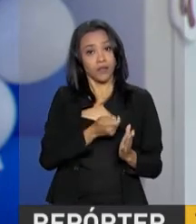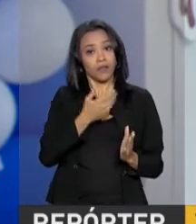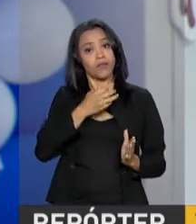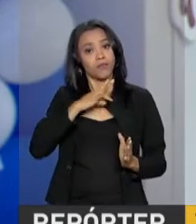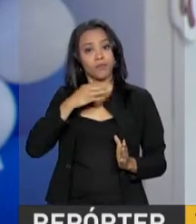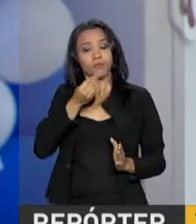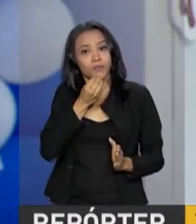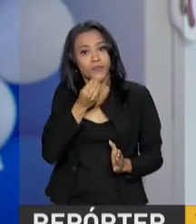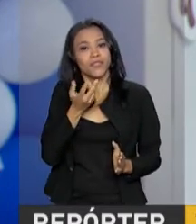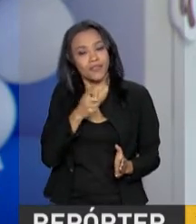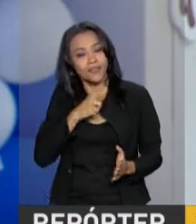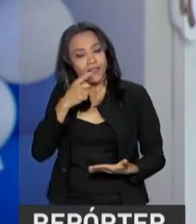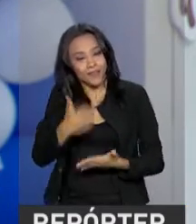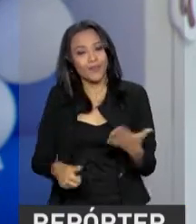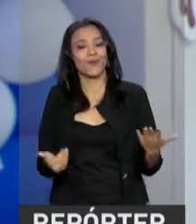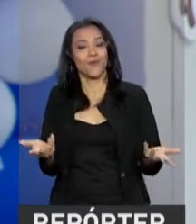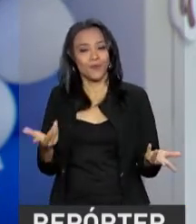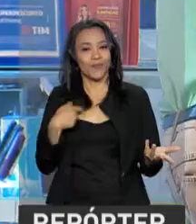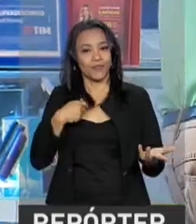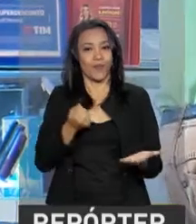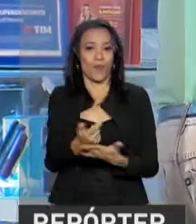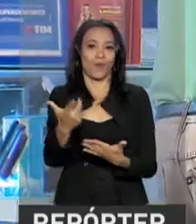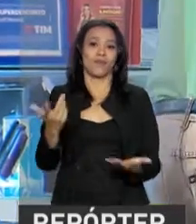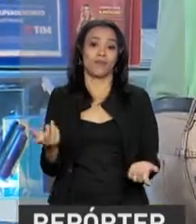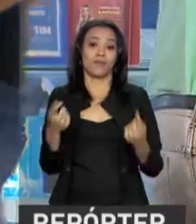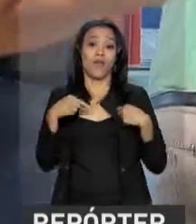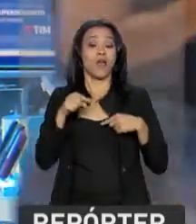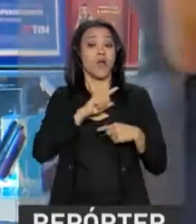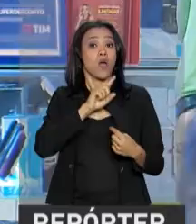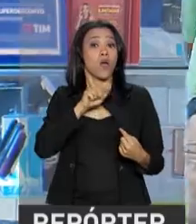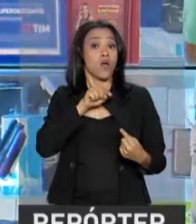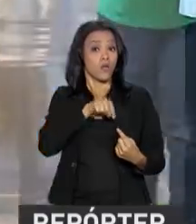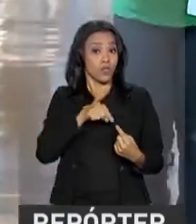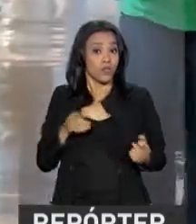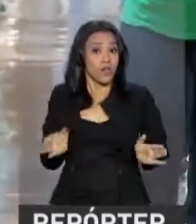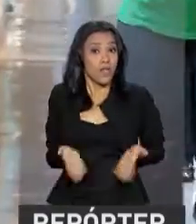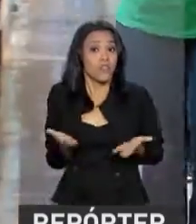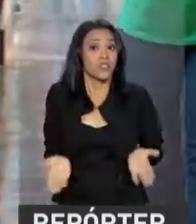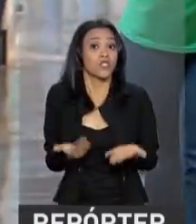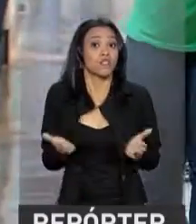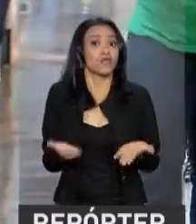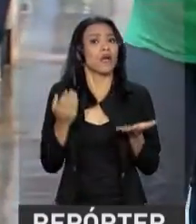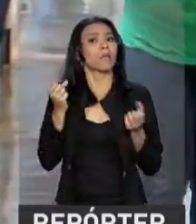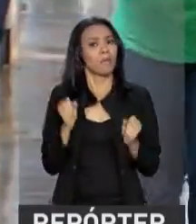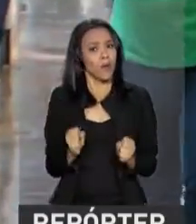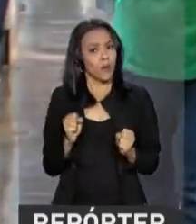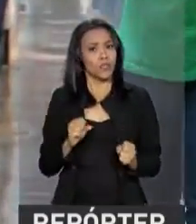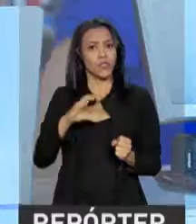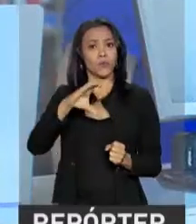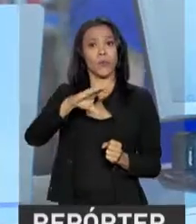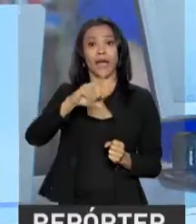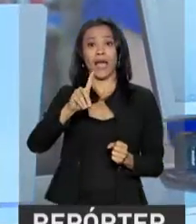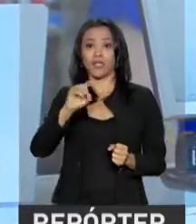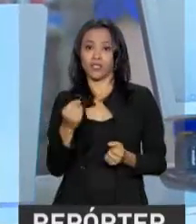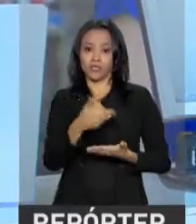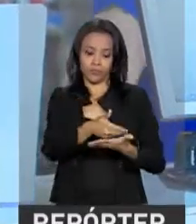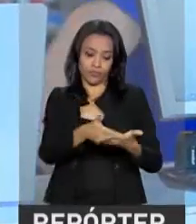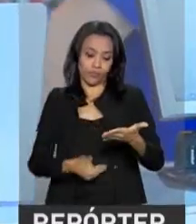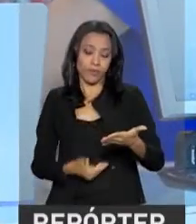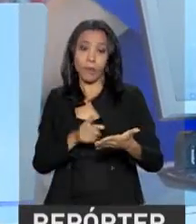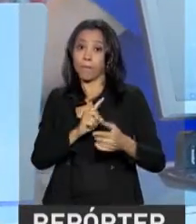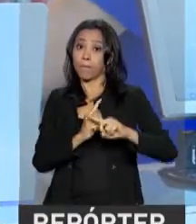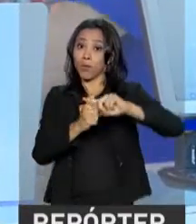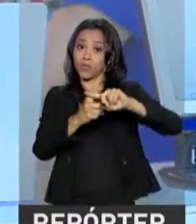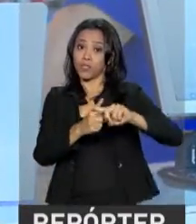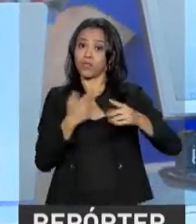concreto o incentivo para bons pagadores pode vir com o cadastro positivo uma espécie de ranking